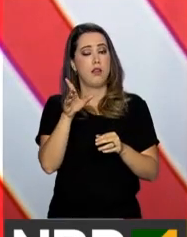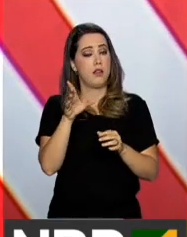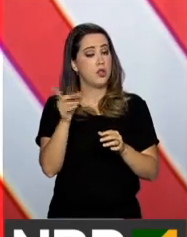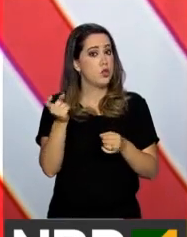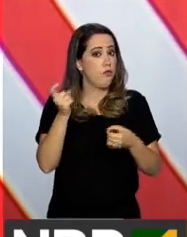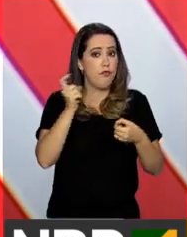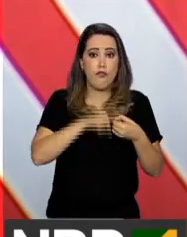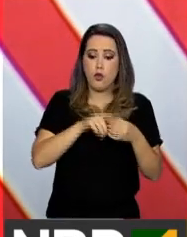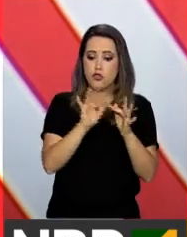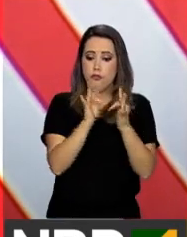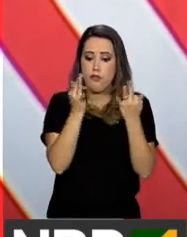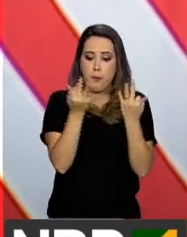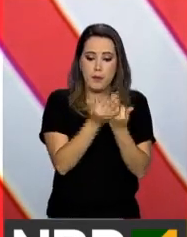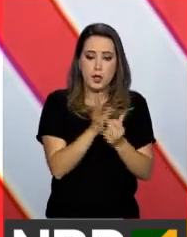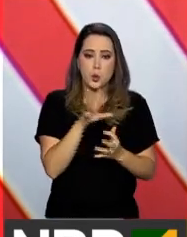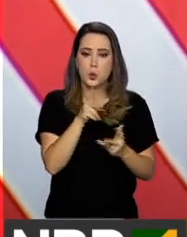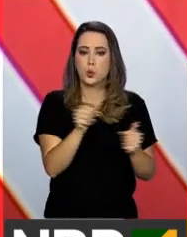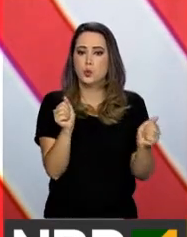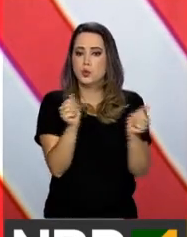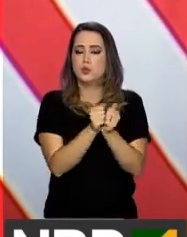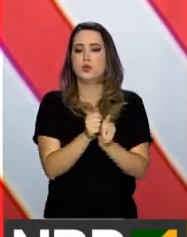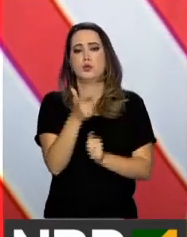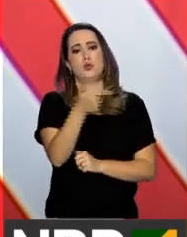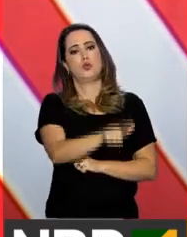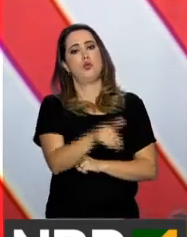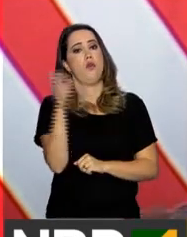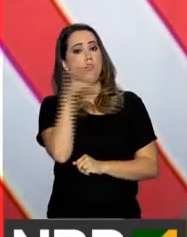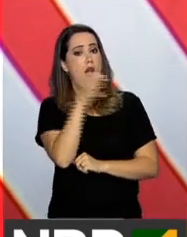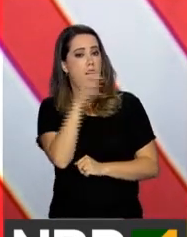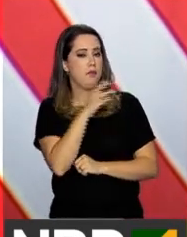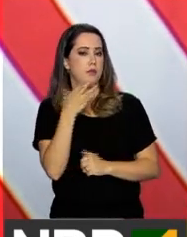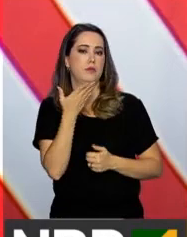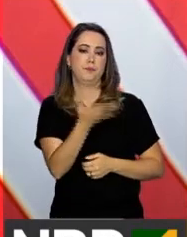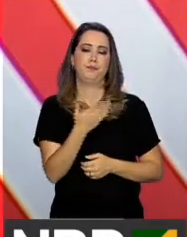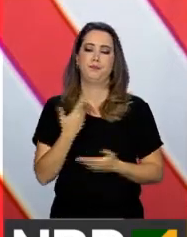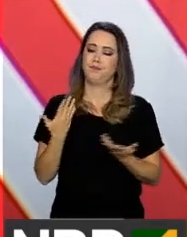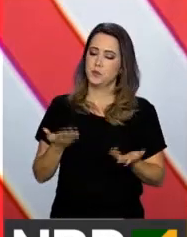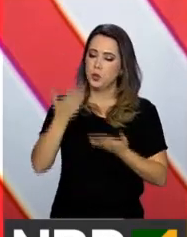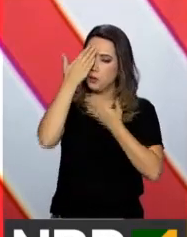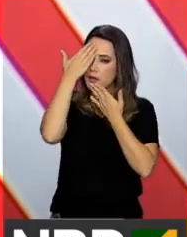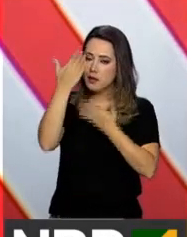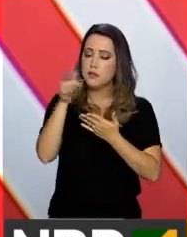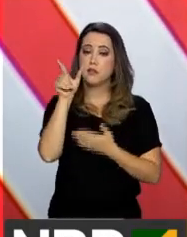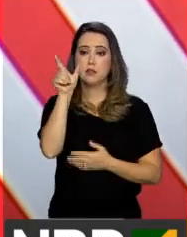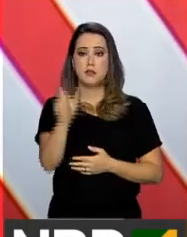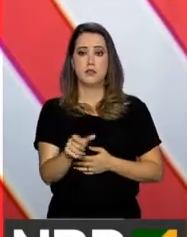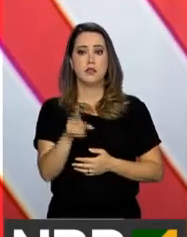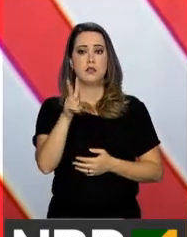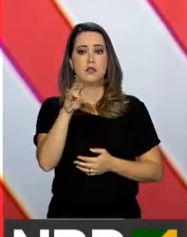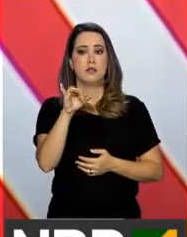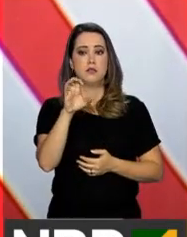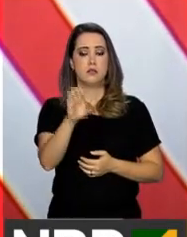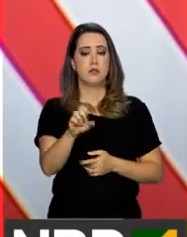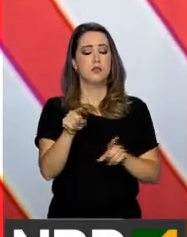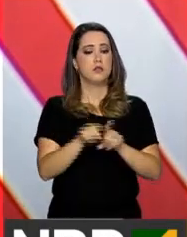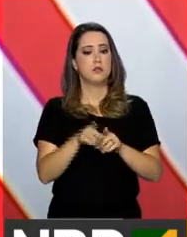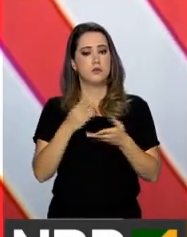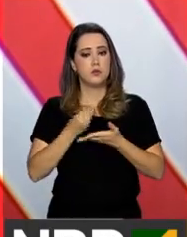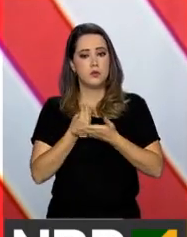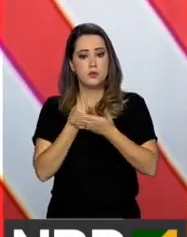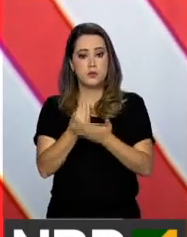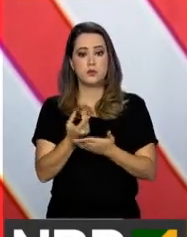famílias. Eu agradeço, naturalmente, ao vice-presidente Pence a disposição que me